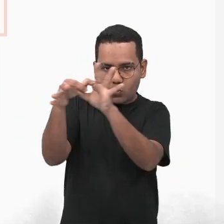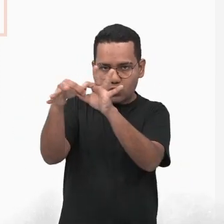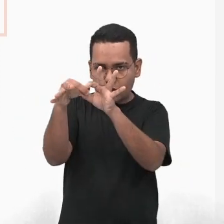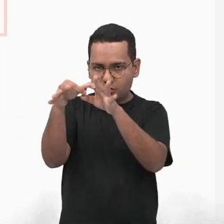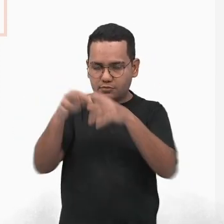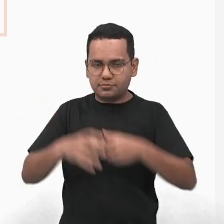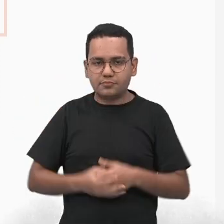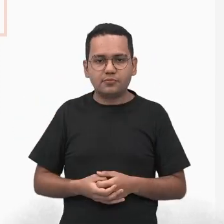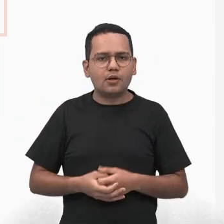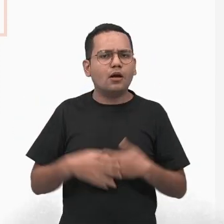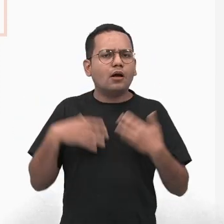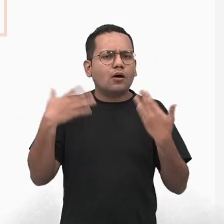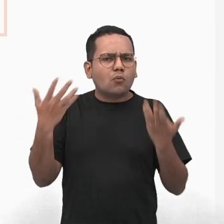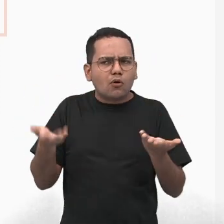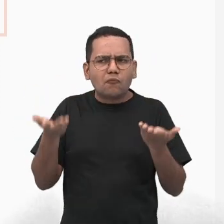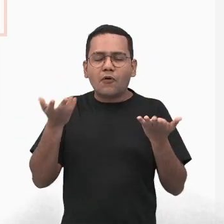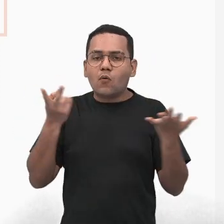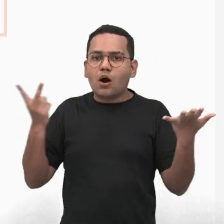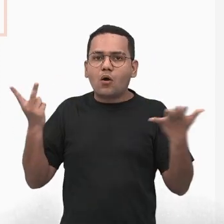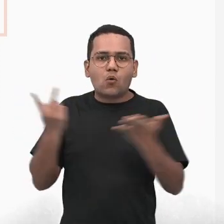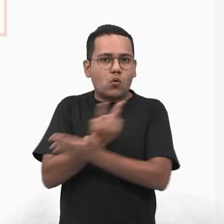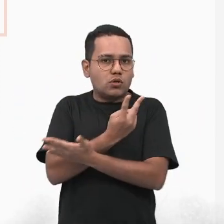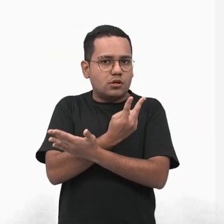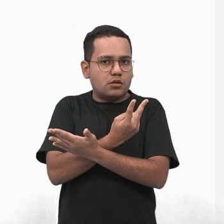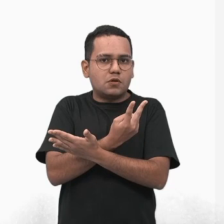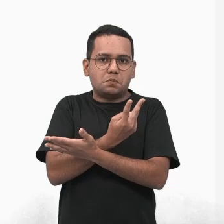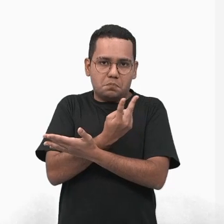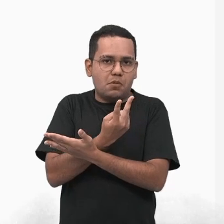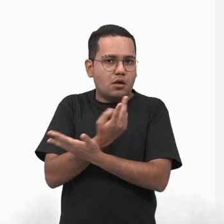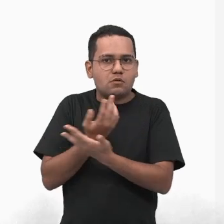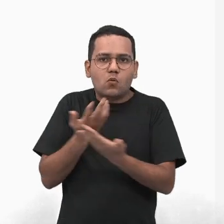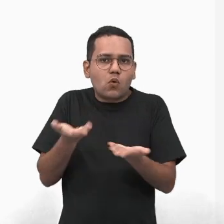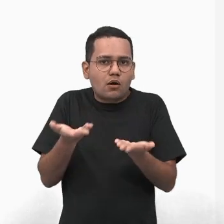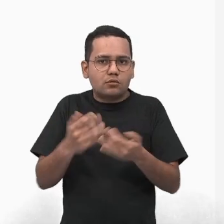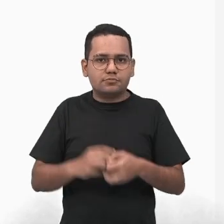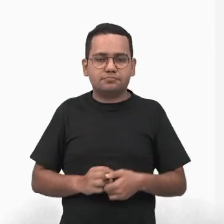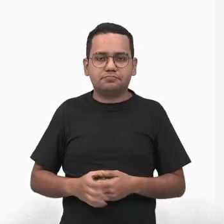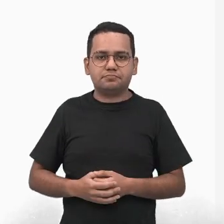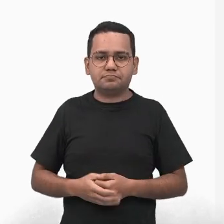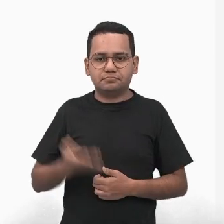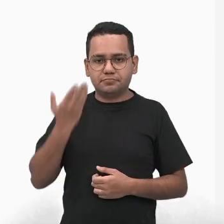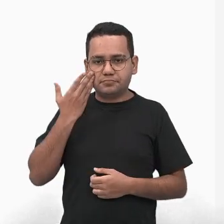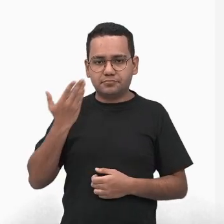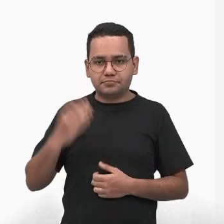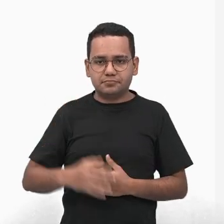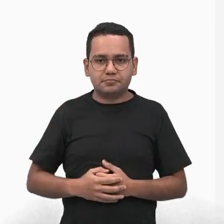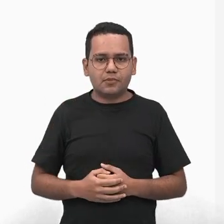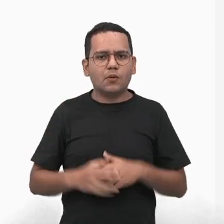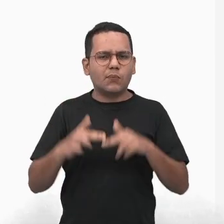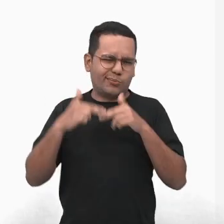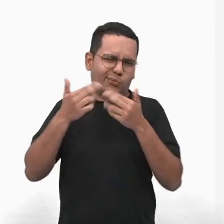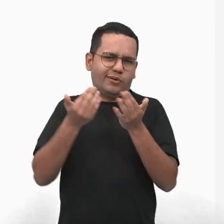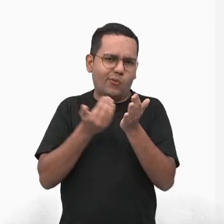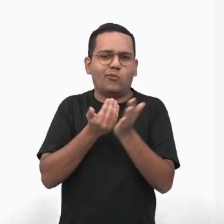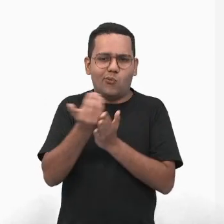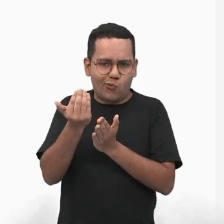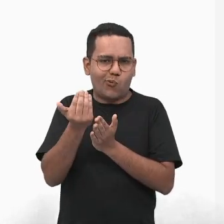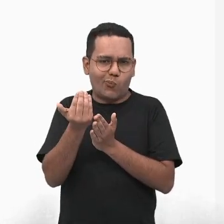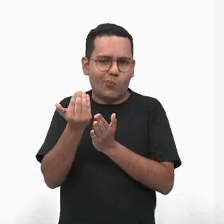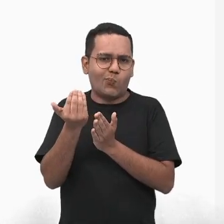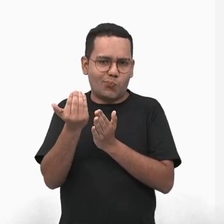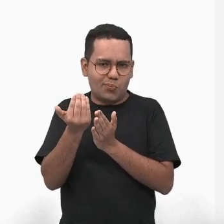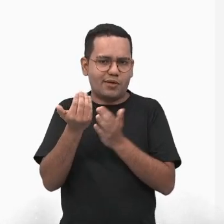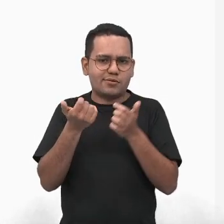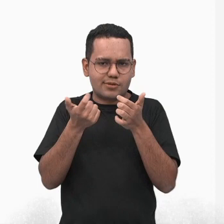qual foi o fato que originou esse conflito. Vamos adiante com o texto. O estopim para o início da guerra ocorreu